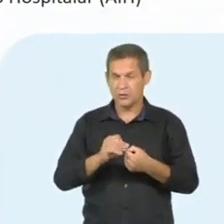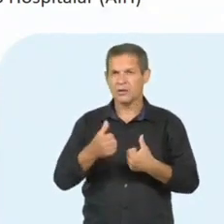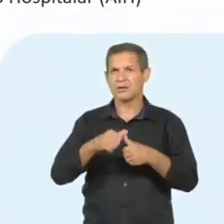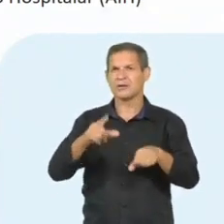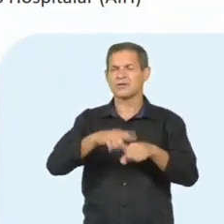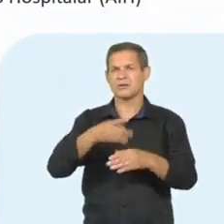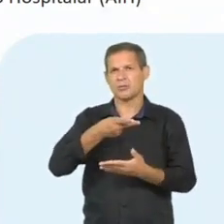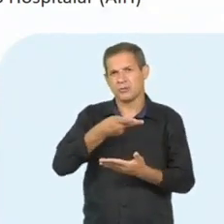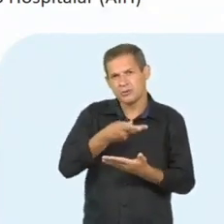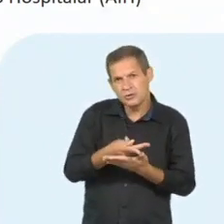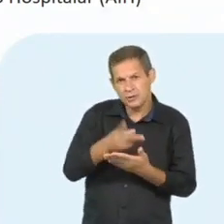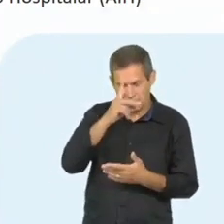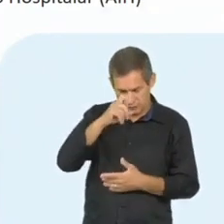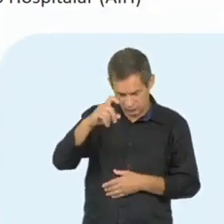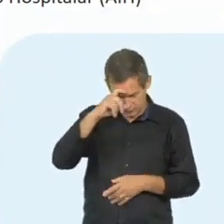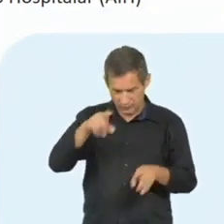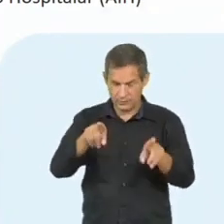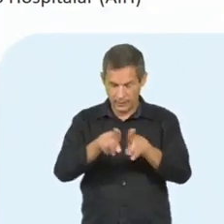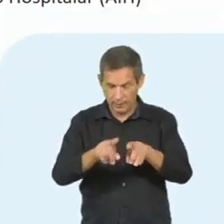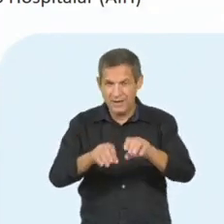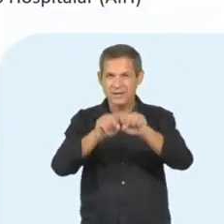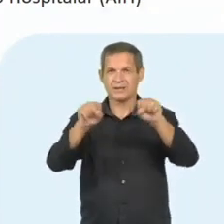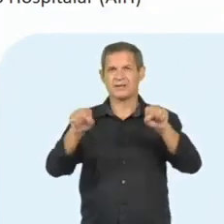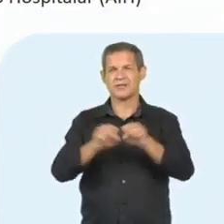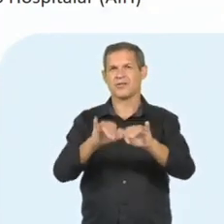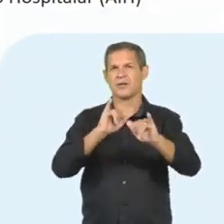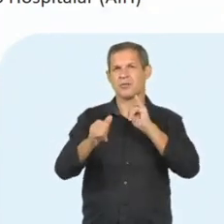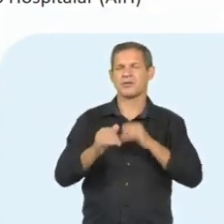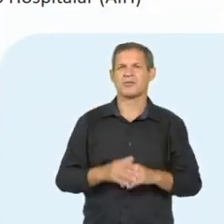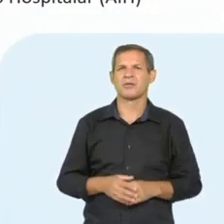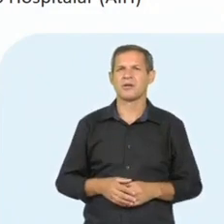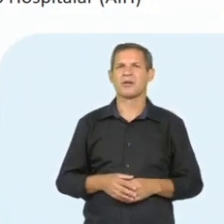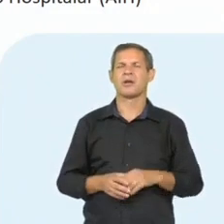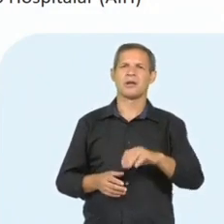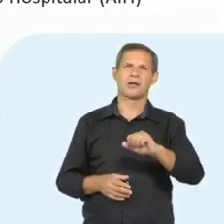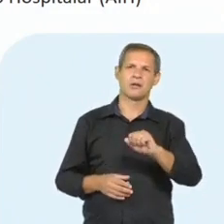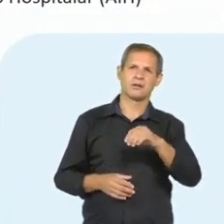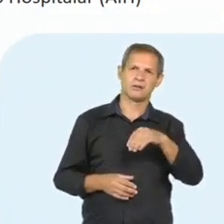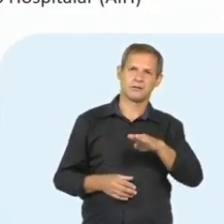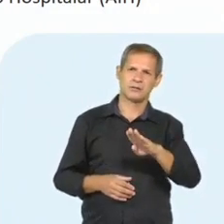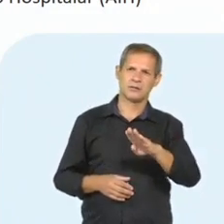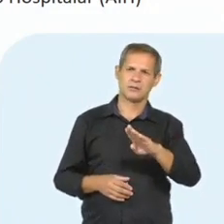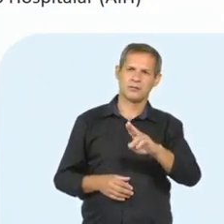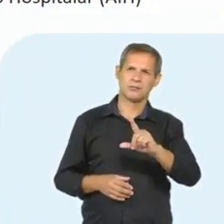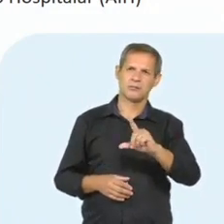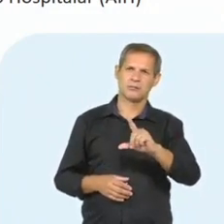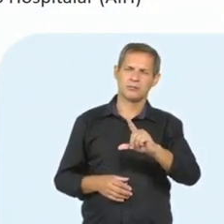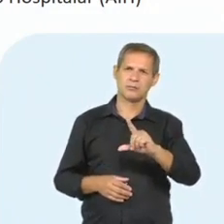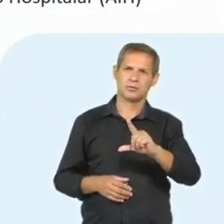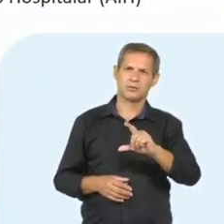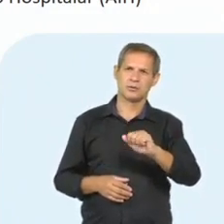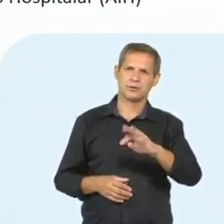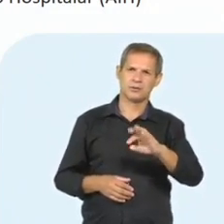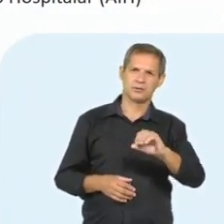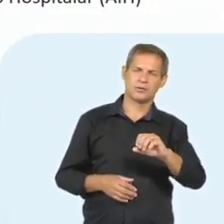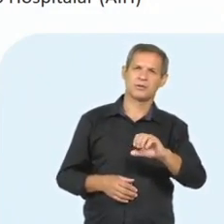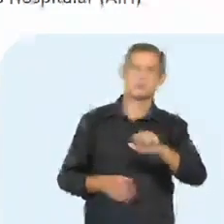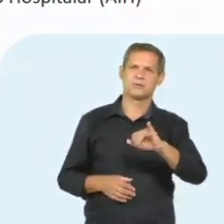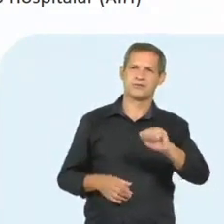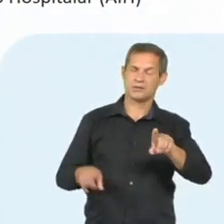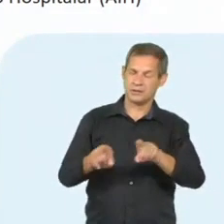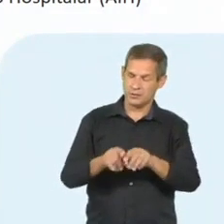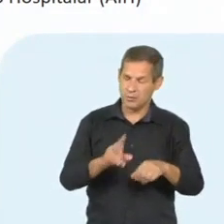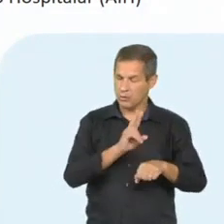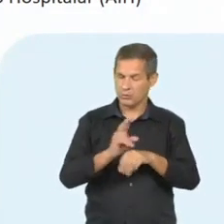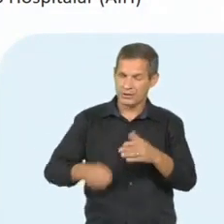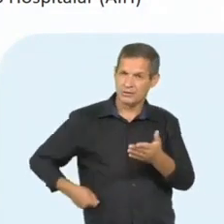de internação. Sistema de Informações Ambulatoriais, o CIA, tem um fim de controle